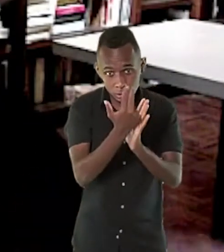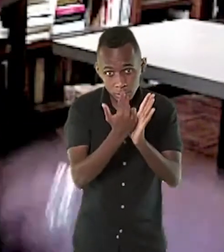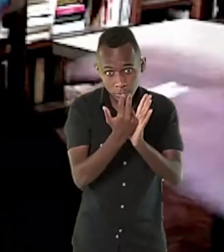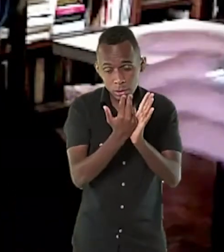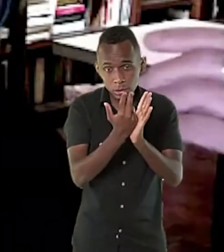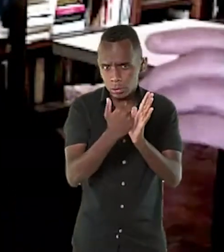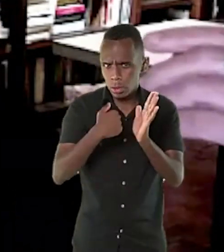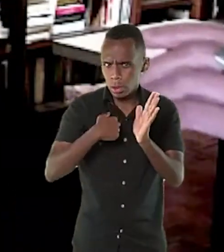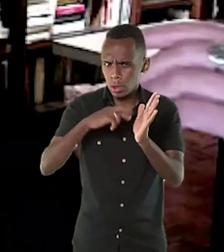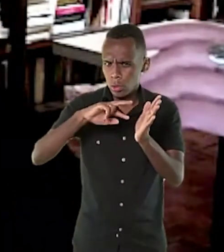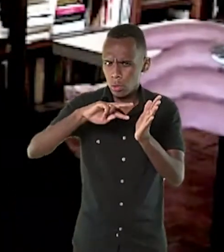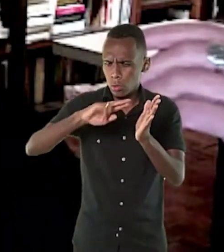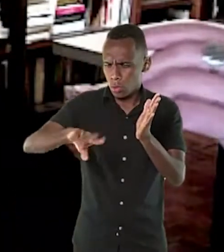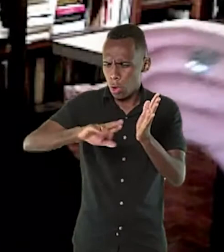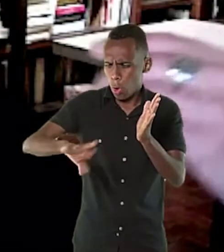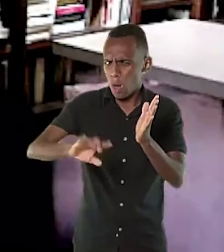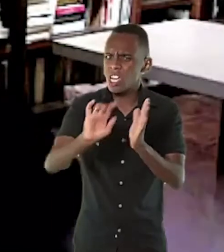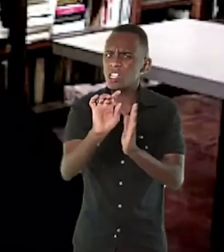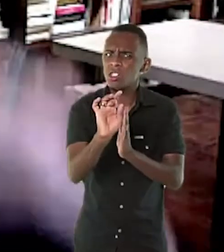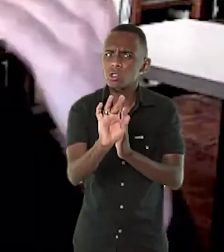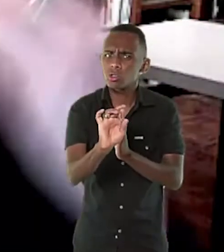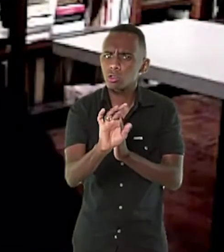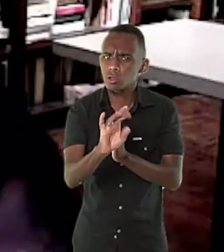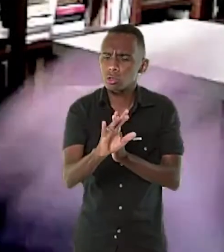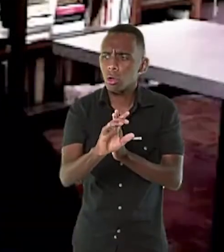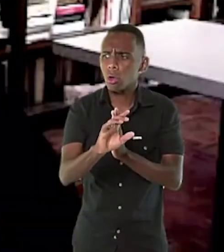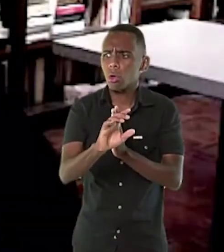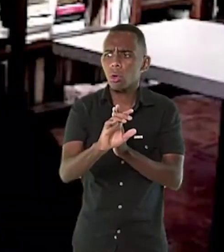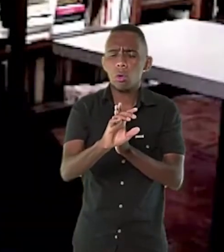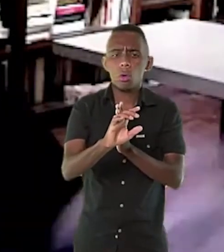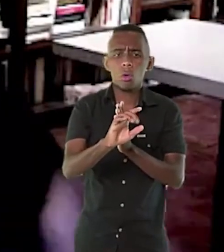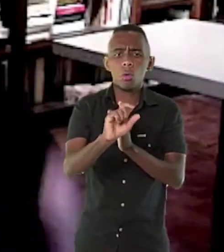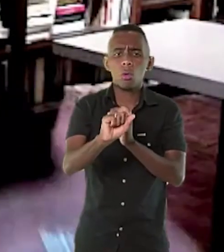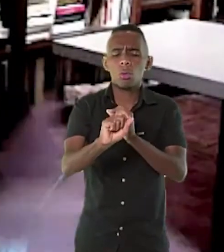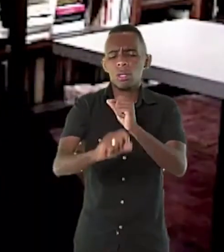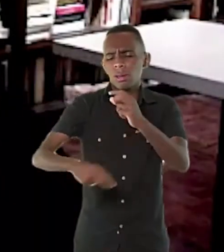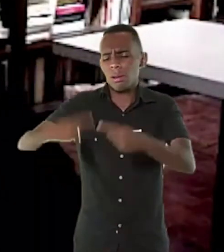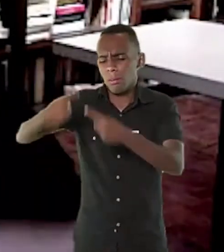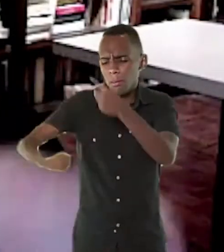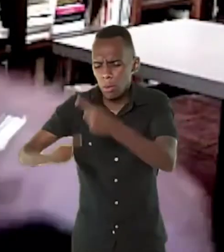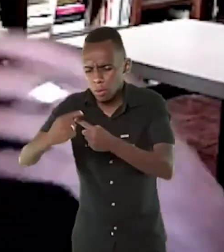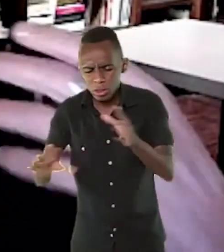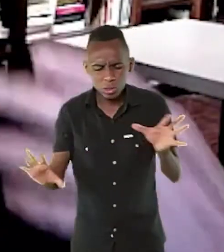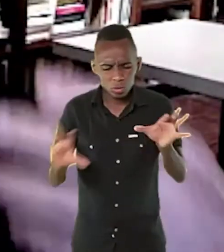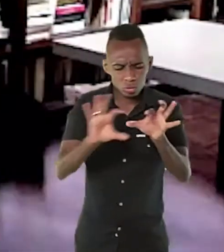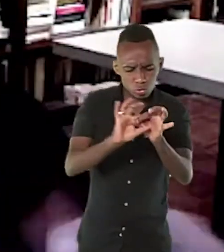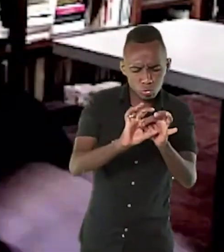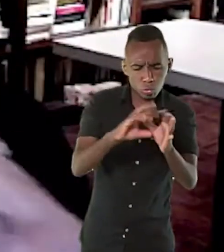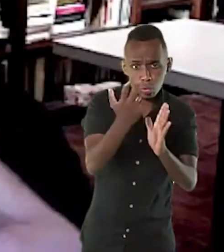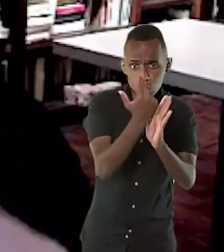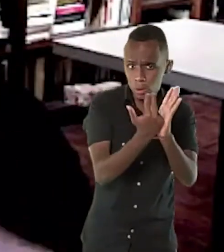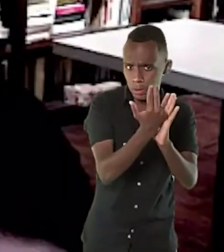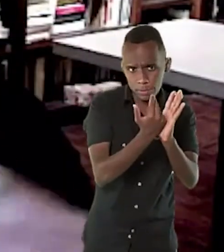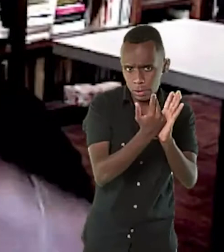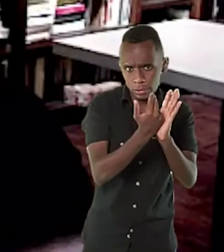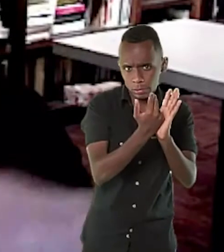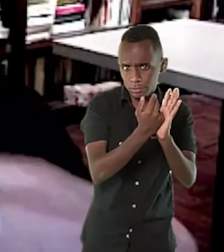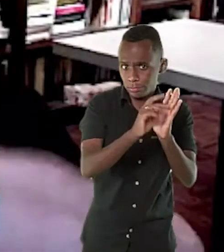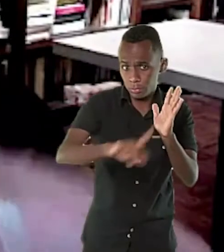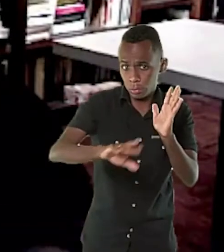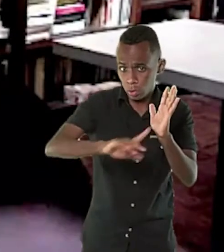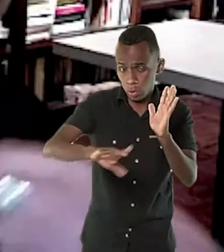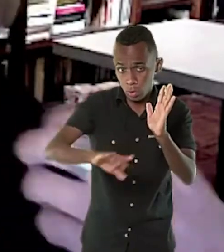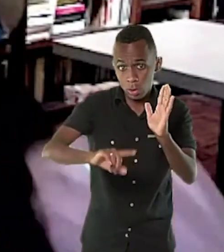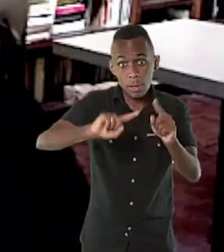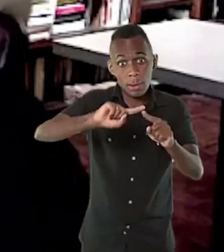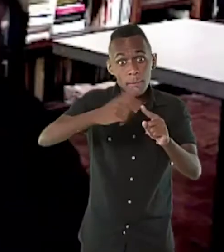não estou falando apenas das associações entre política e imagem, mas sim